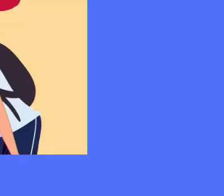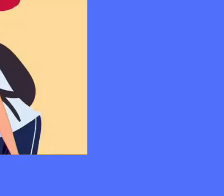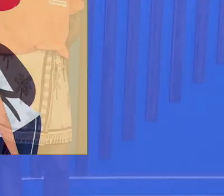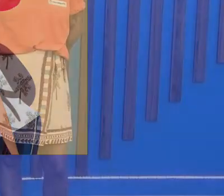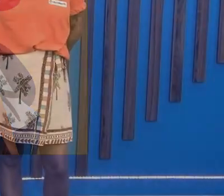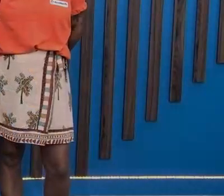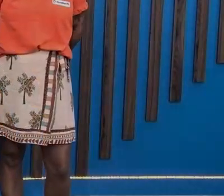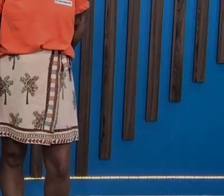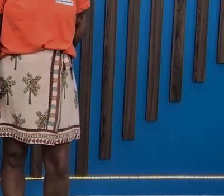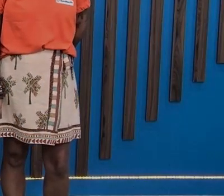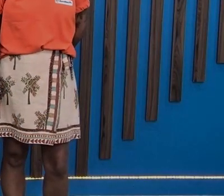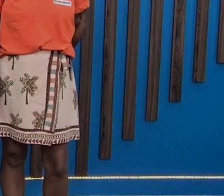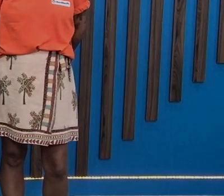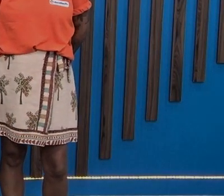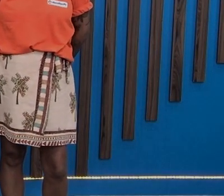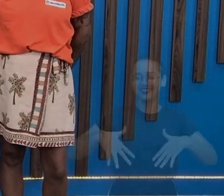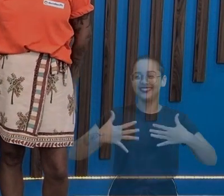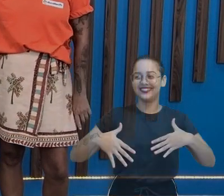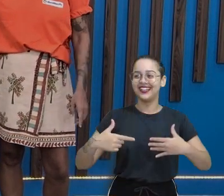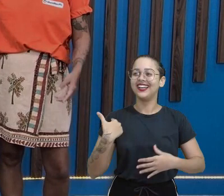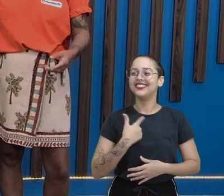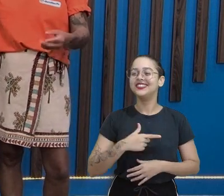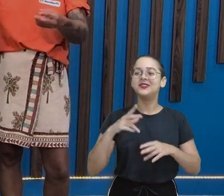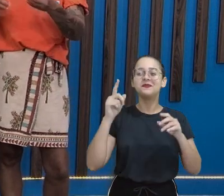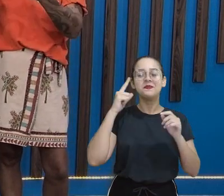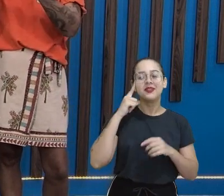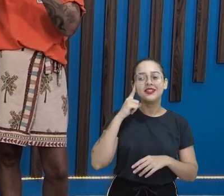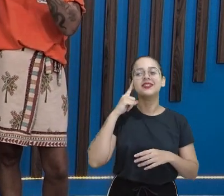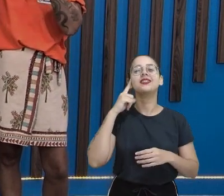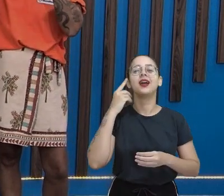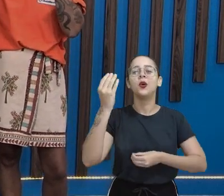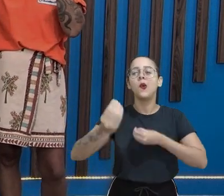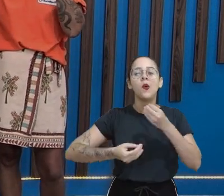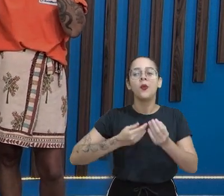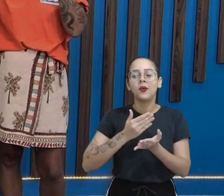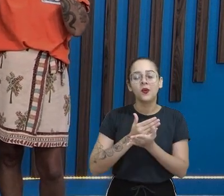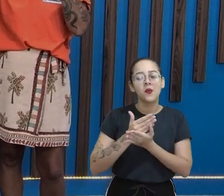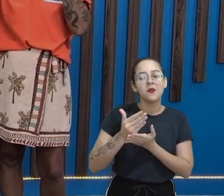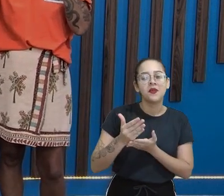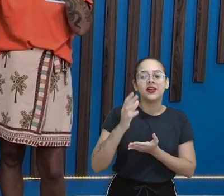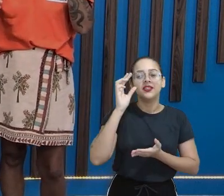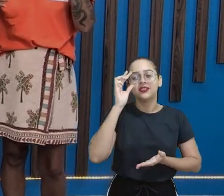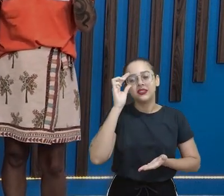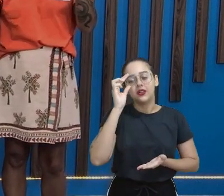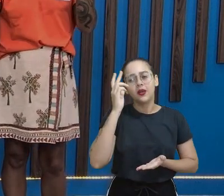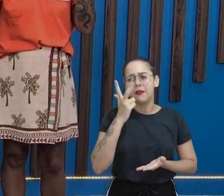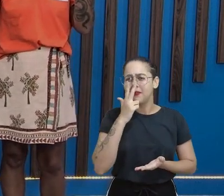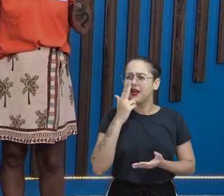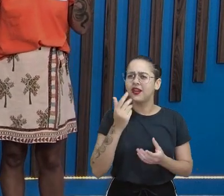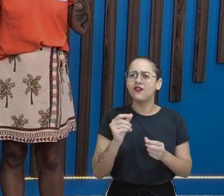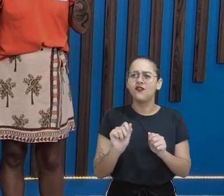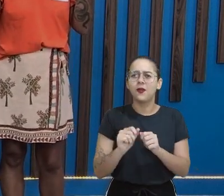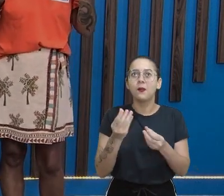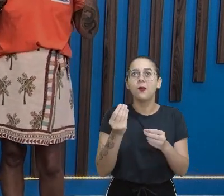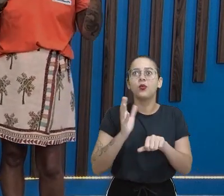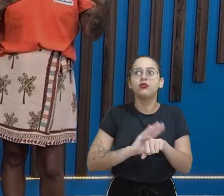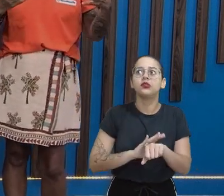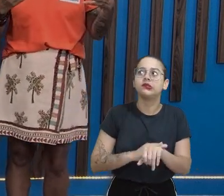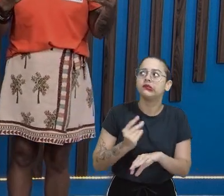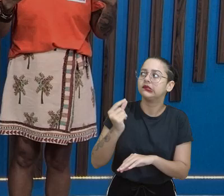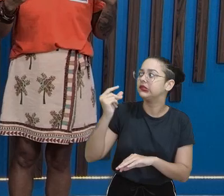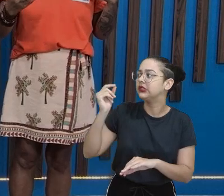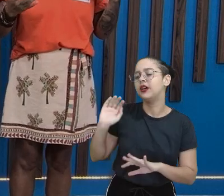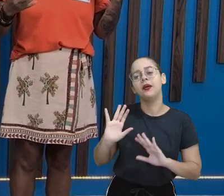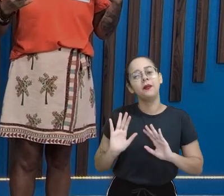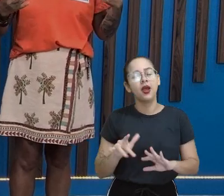Opa, olha aí, a gente pensar a respeito do como a gente começou, né? Exatamente. Parece faz tanto tempo, mas não tem